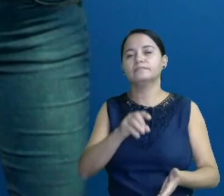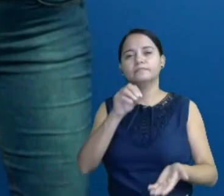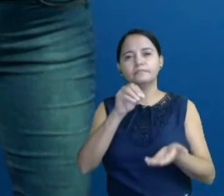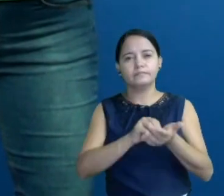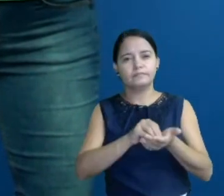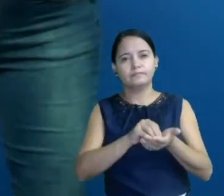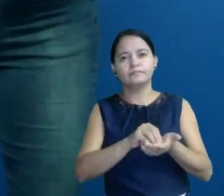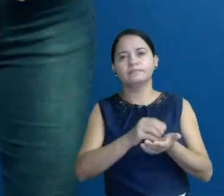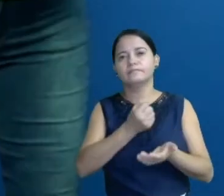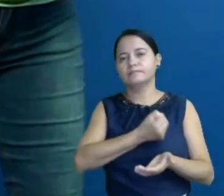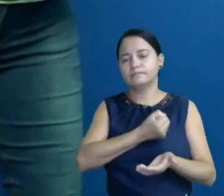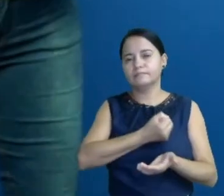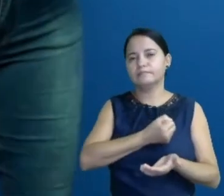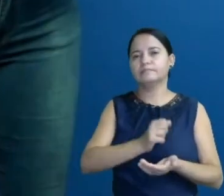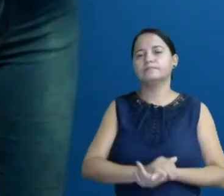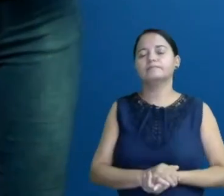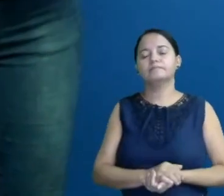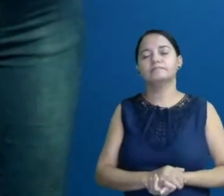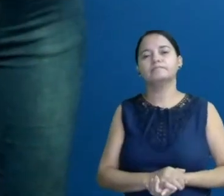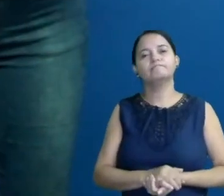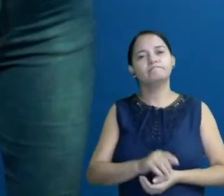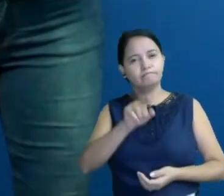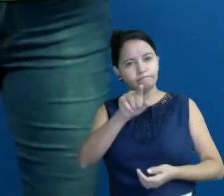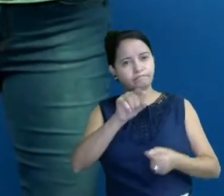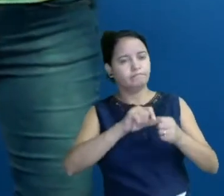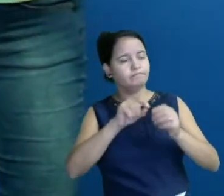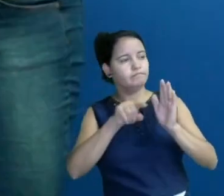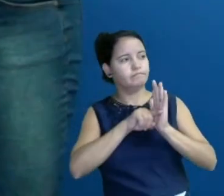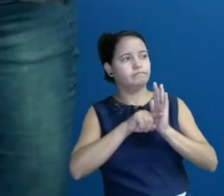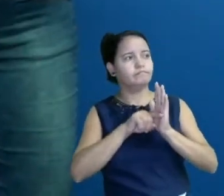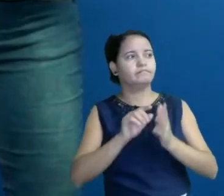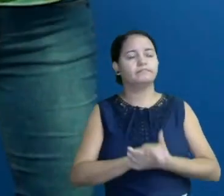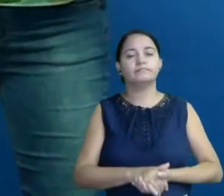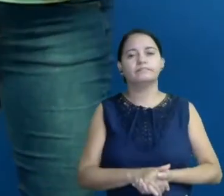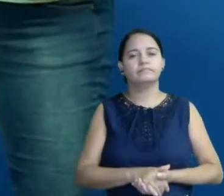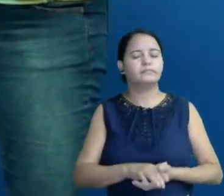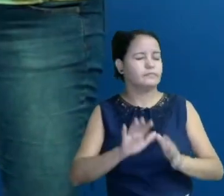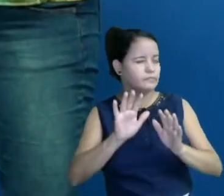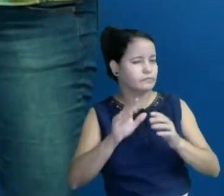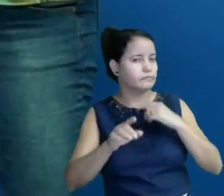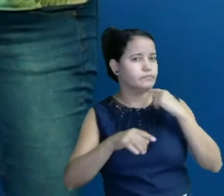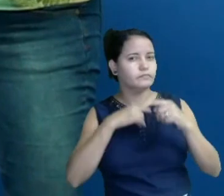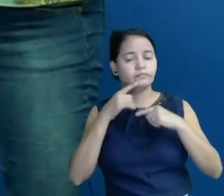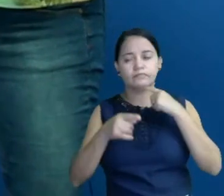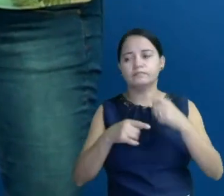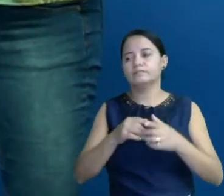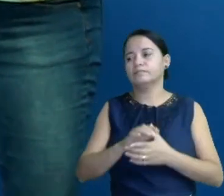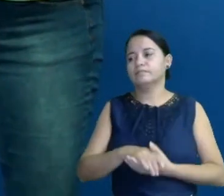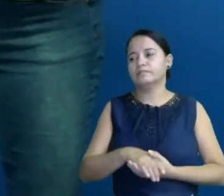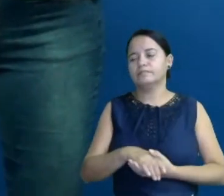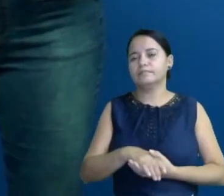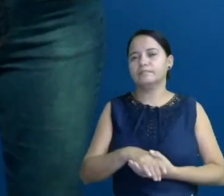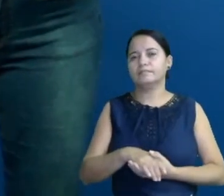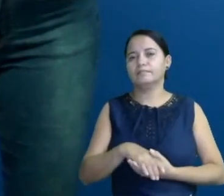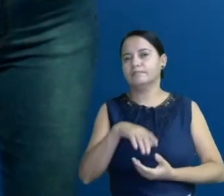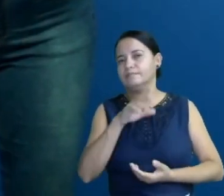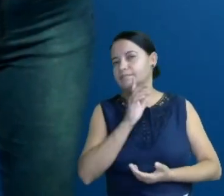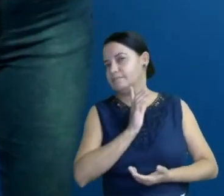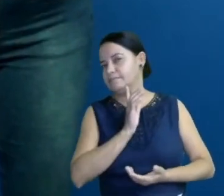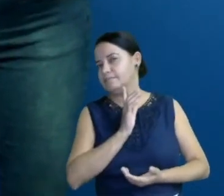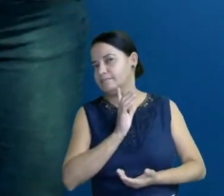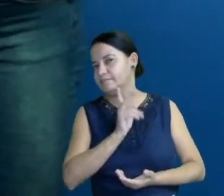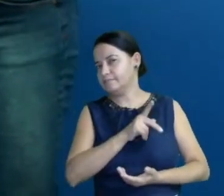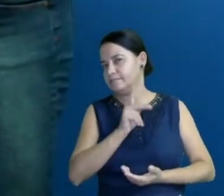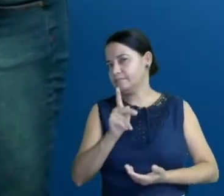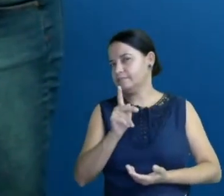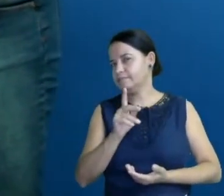que eu quero separa deixa ele separadinho e faz essa subtração mais uma dúvida professoras Oliver teu aqui olha inverteu